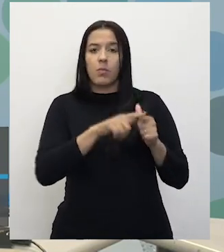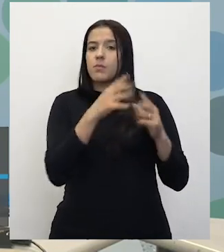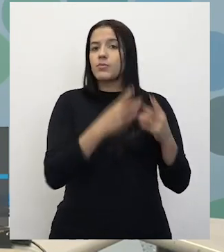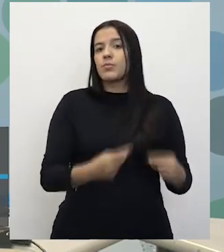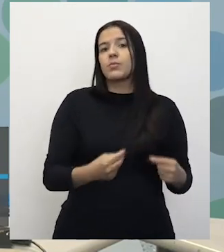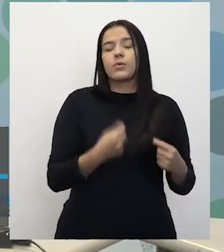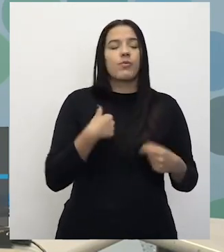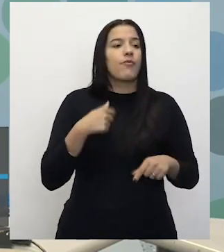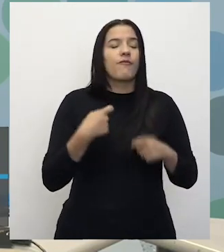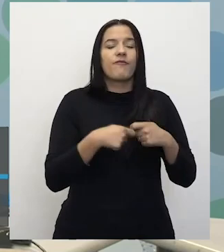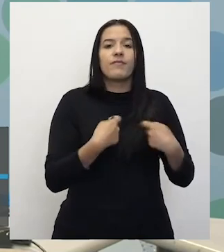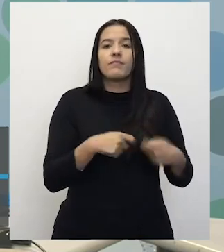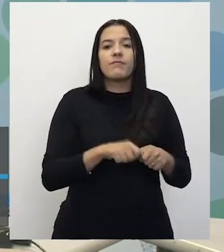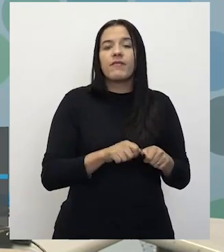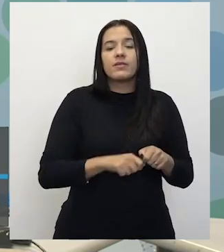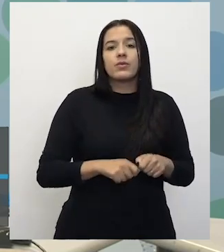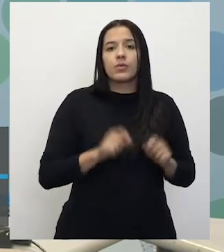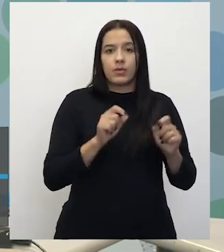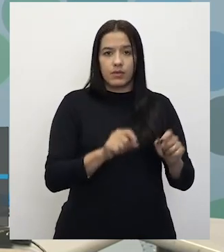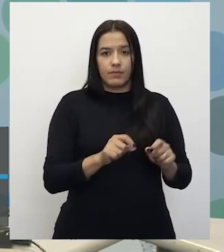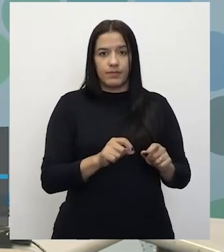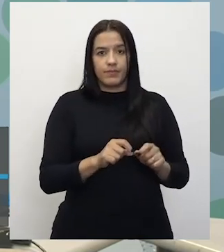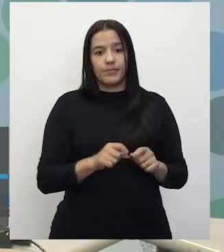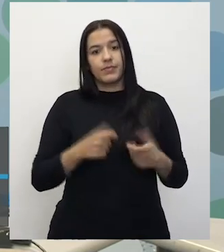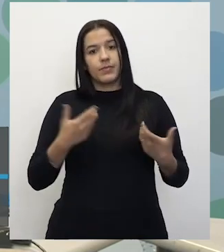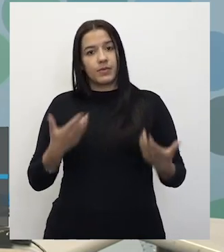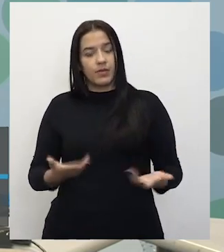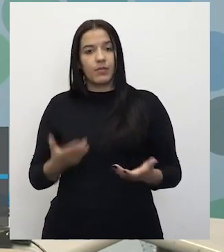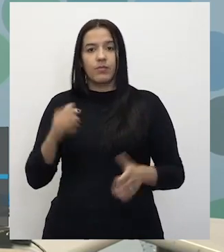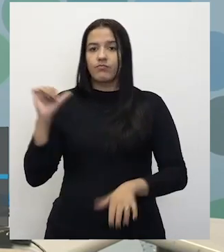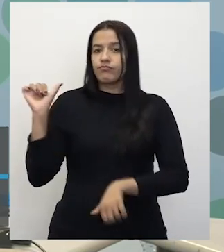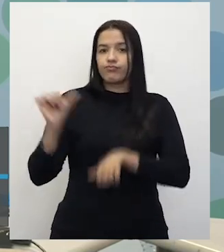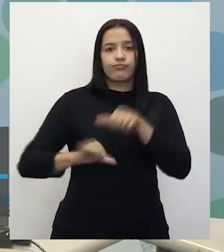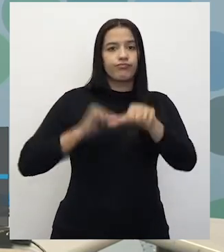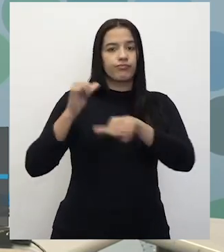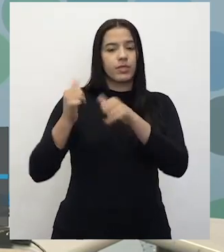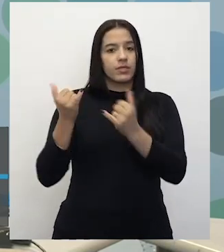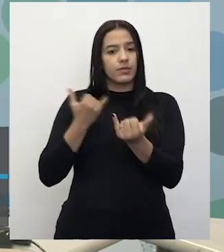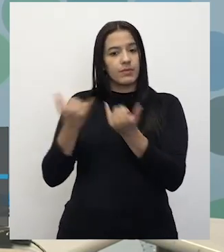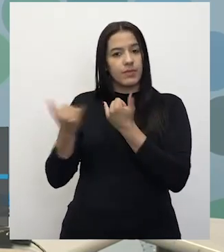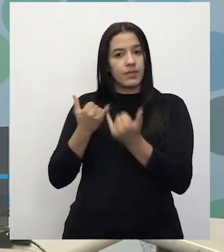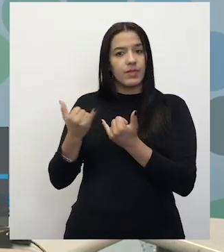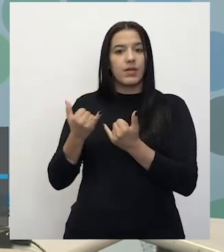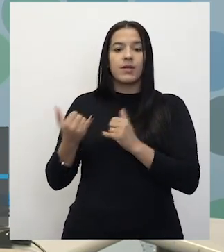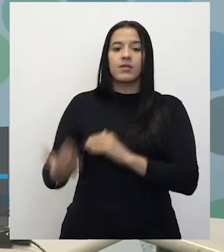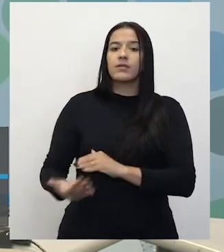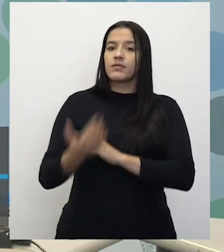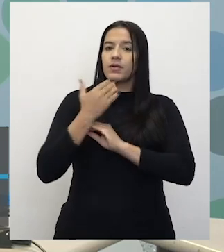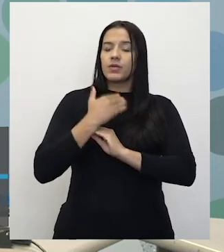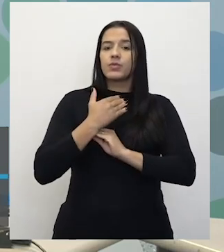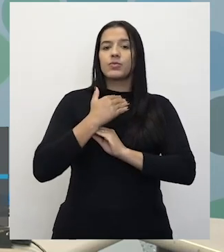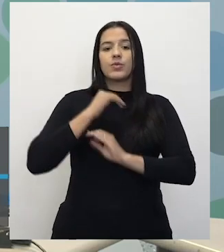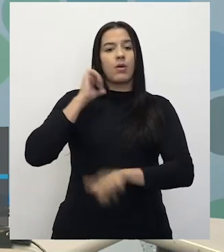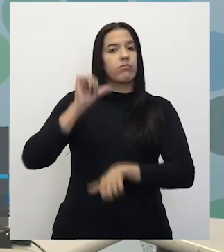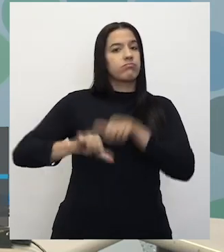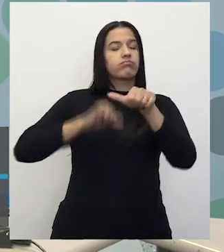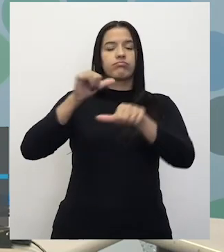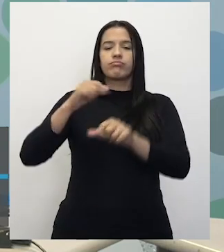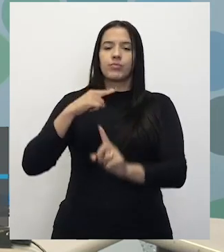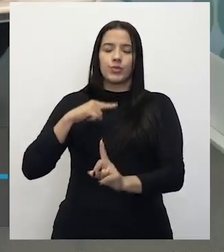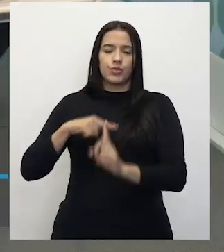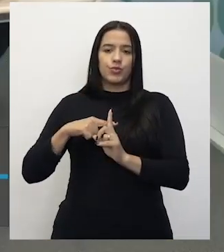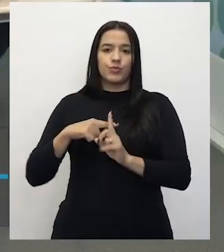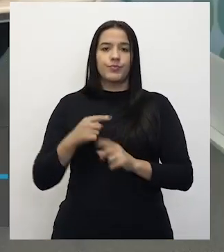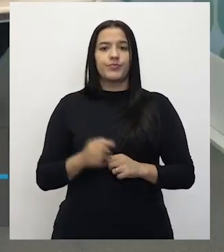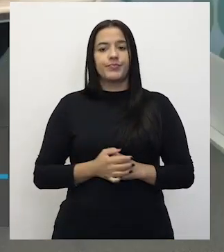servem para a gente fazer isso, né? Pegar essa informação e transformar em algo que vai transformar essa informação positivamente.